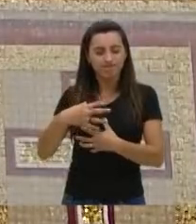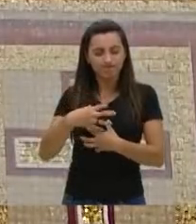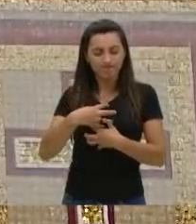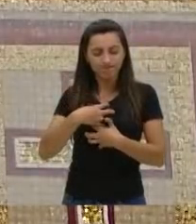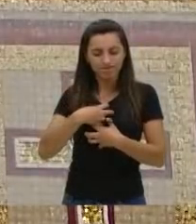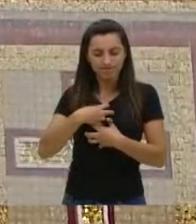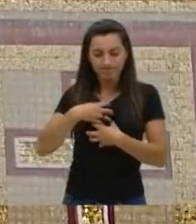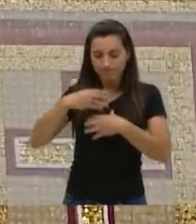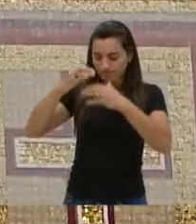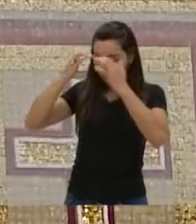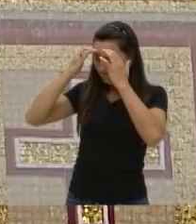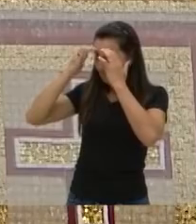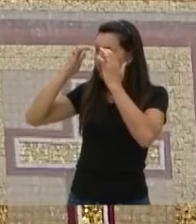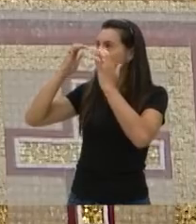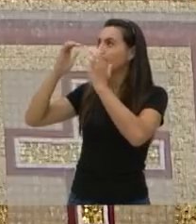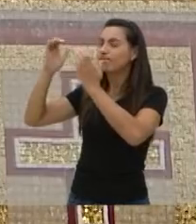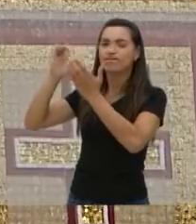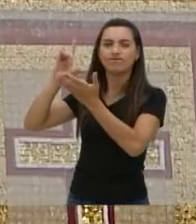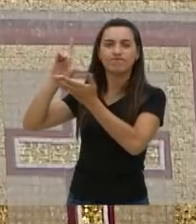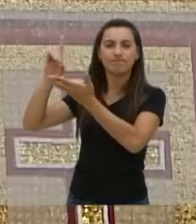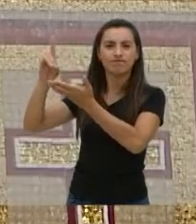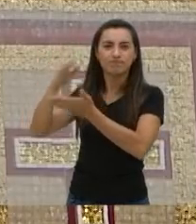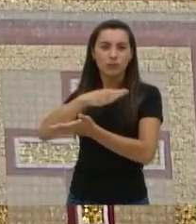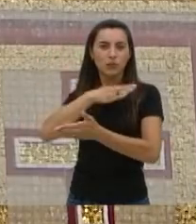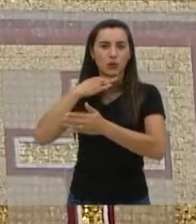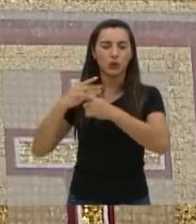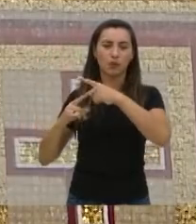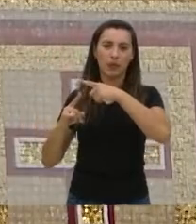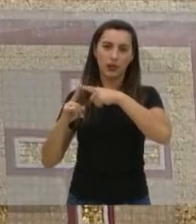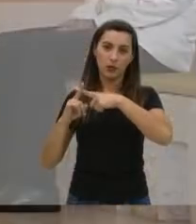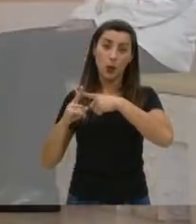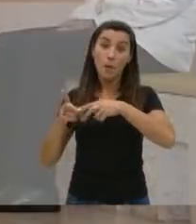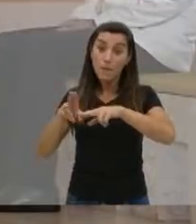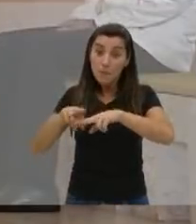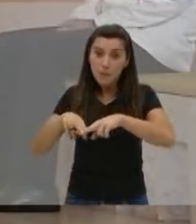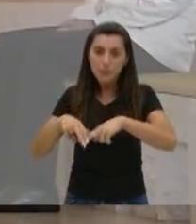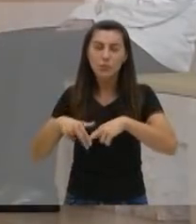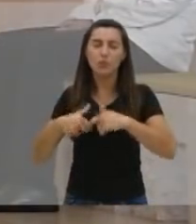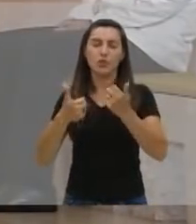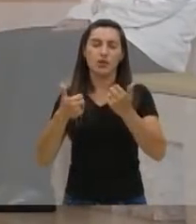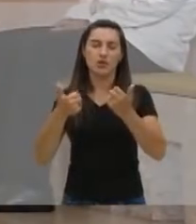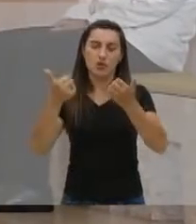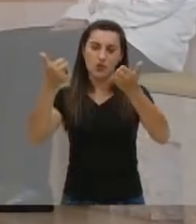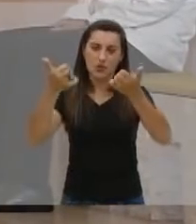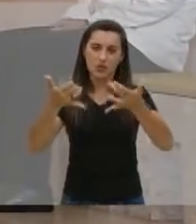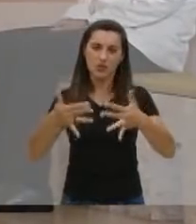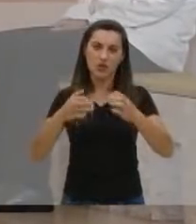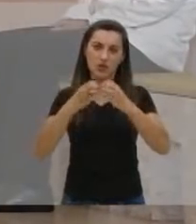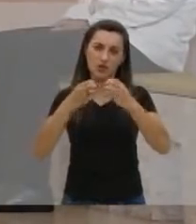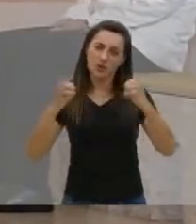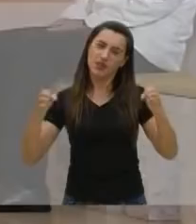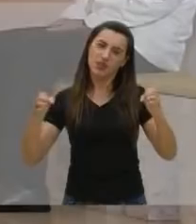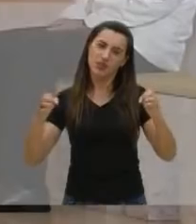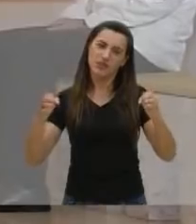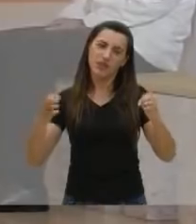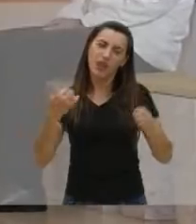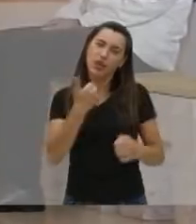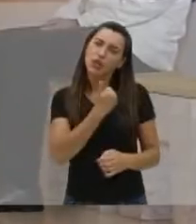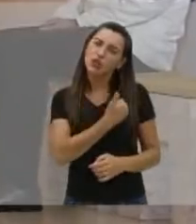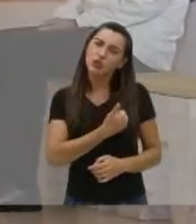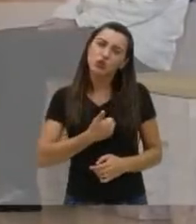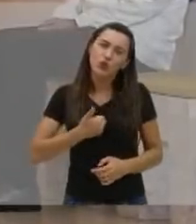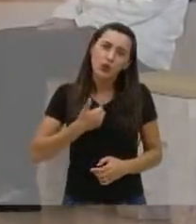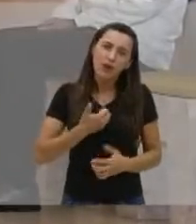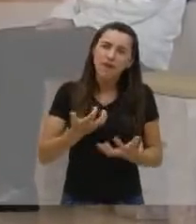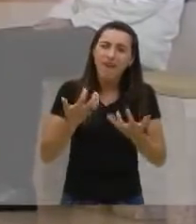na obediência a Deus, a morte de cruz. Por isso agora volto para o evangelho. É como que se João desse-nos o